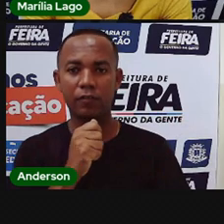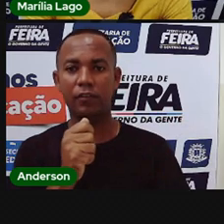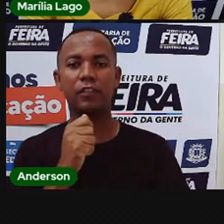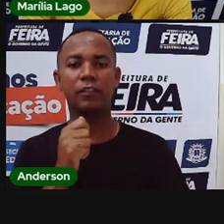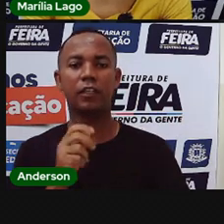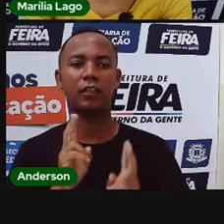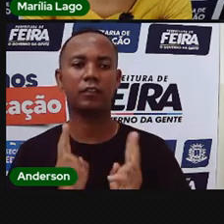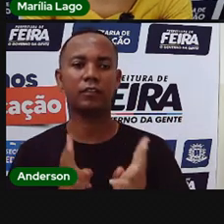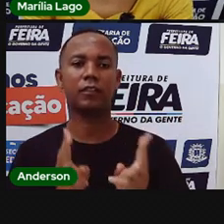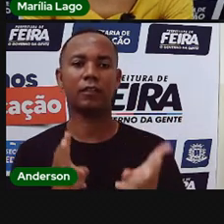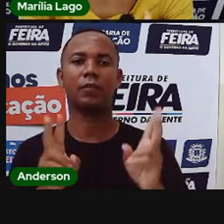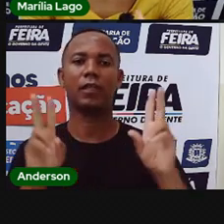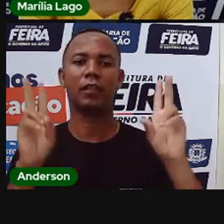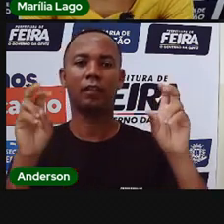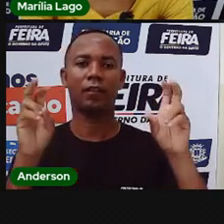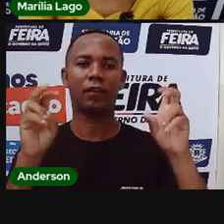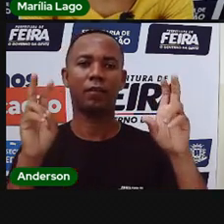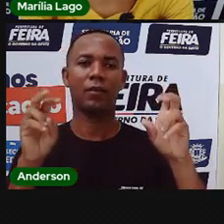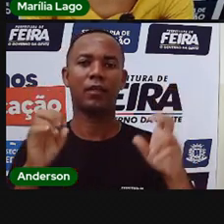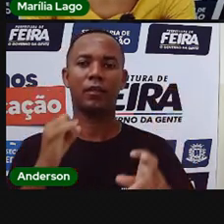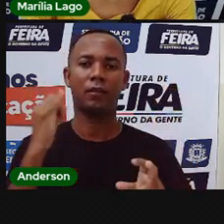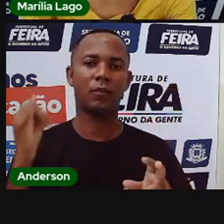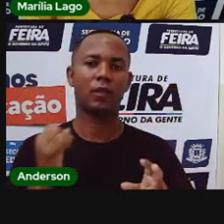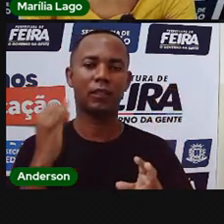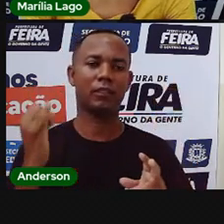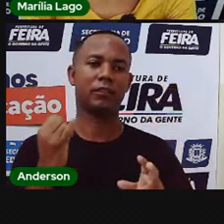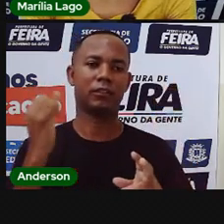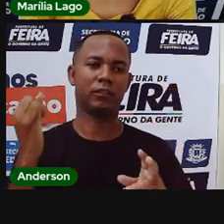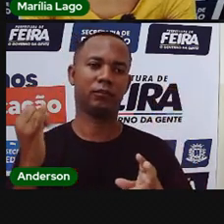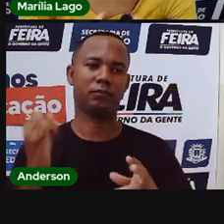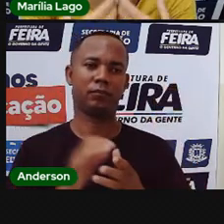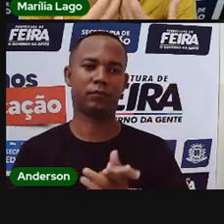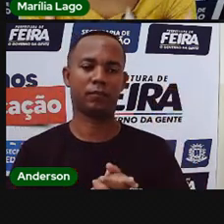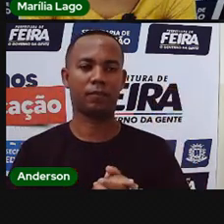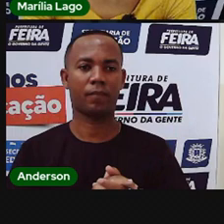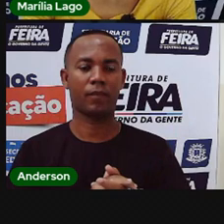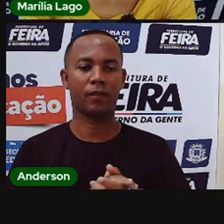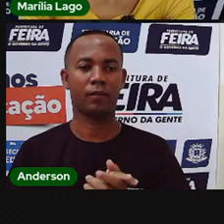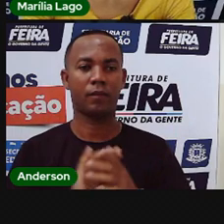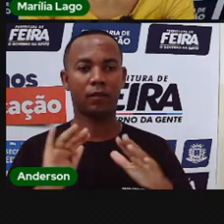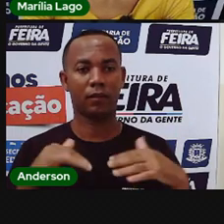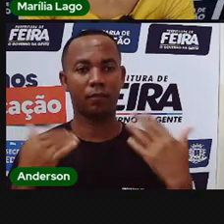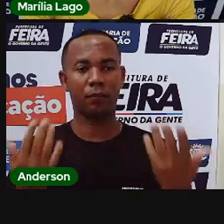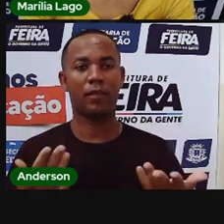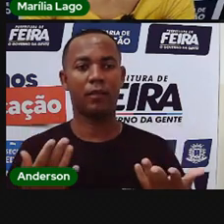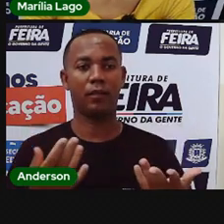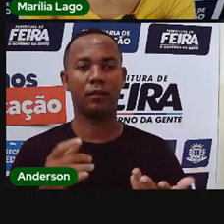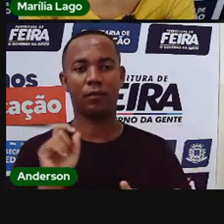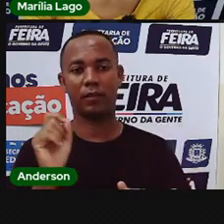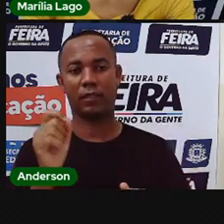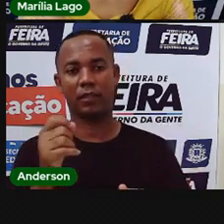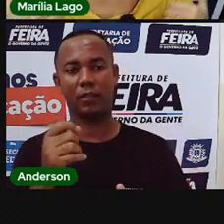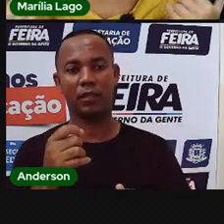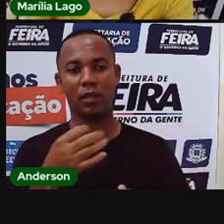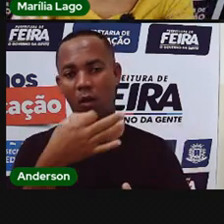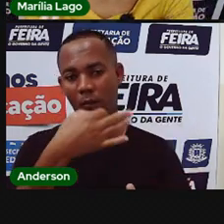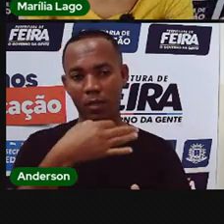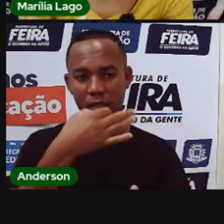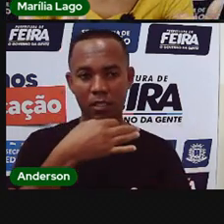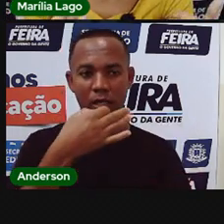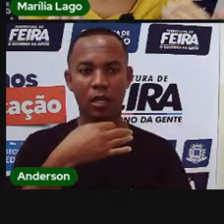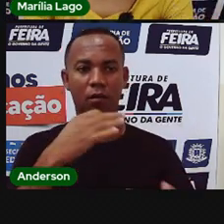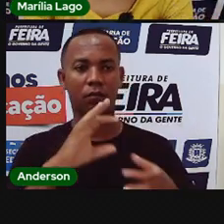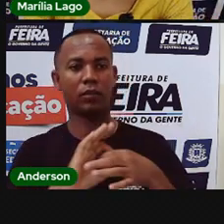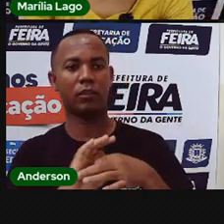essas temáticas importantes como essa, né? E dando voz também a outras pessoas, deixando